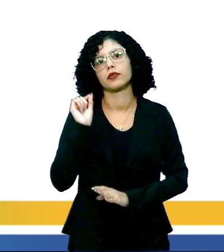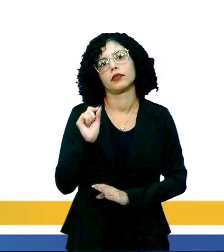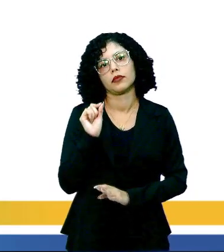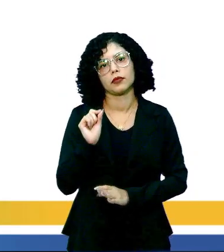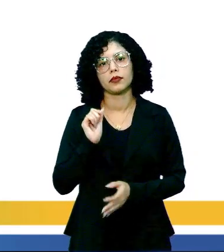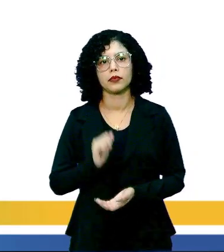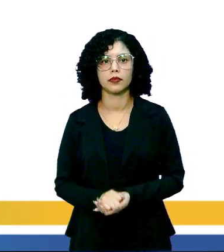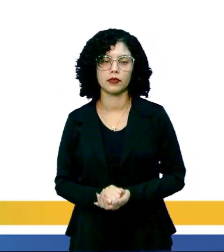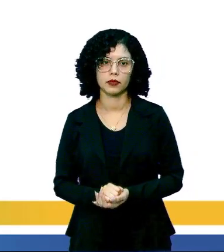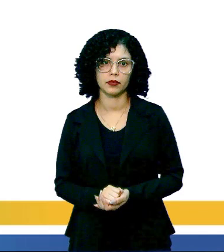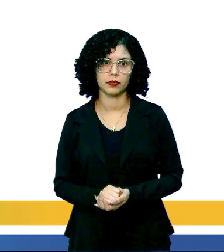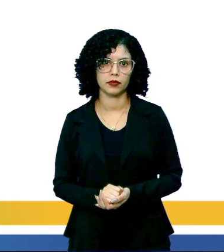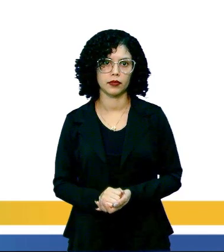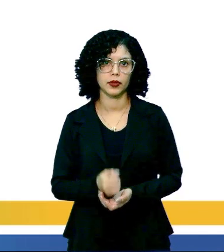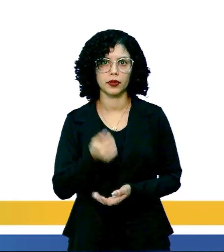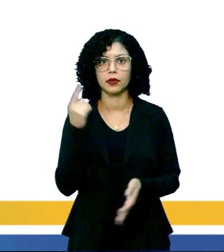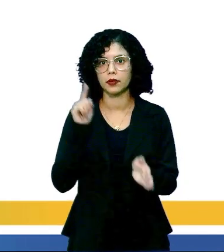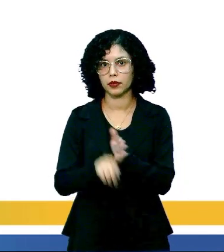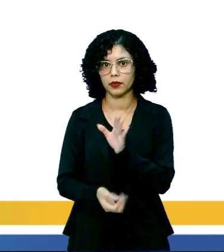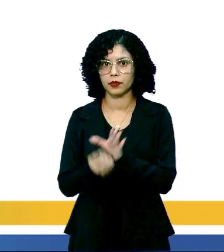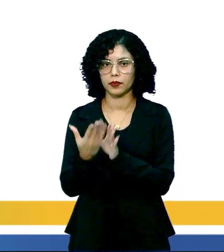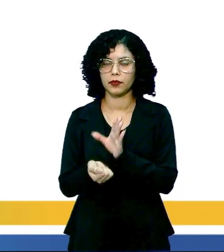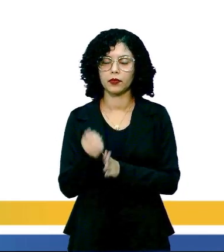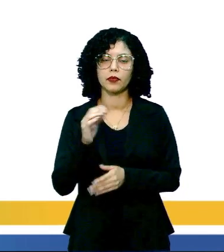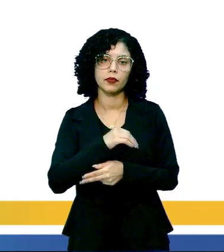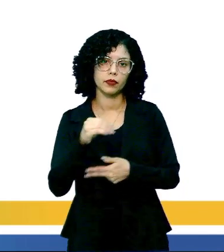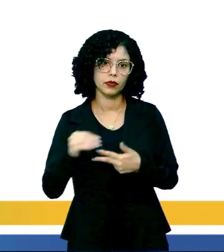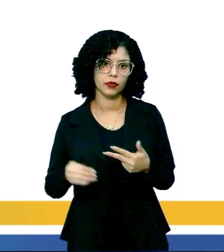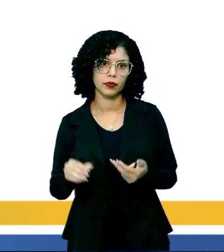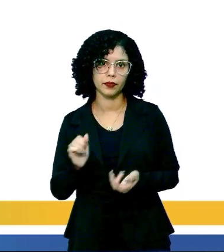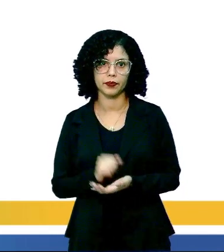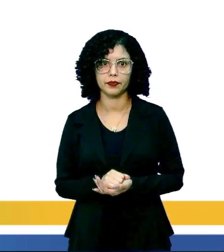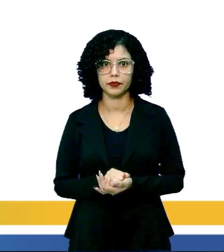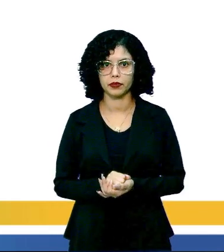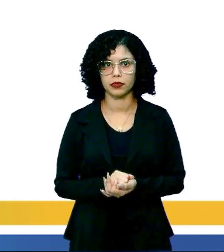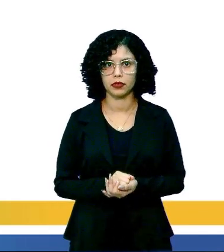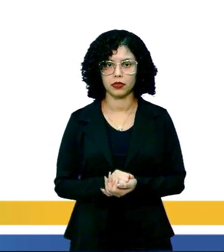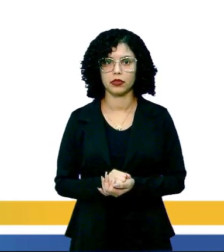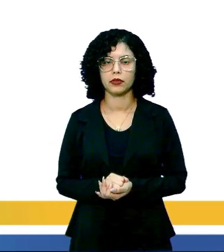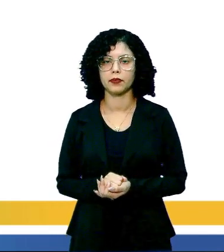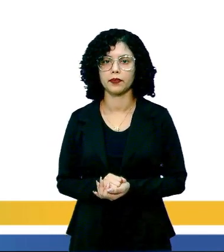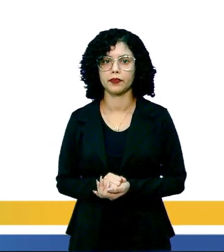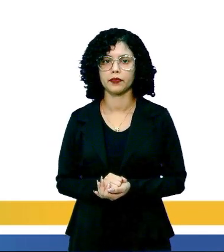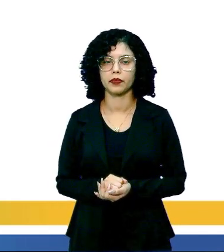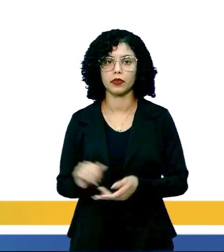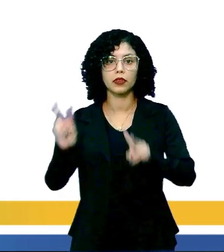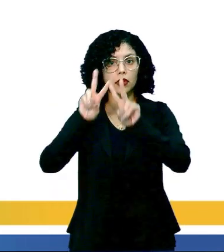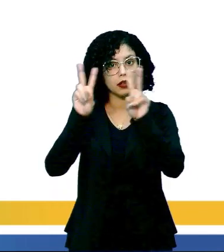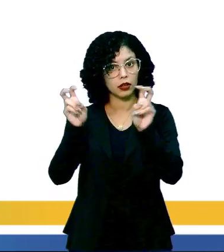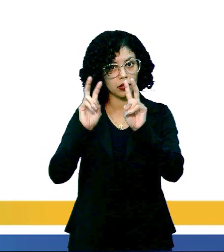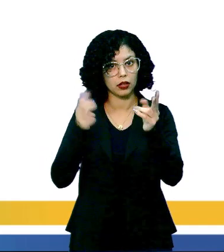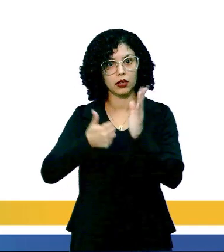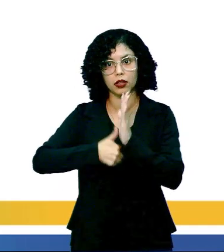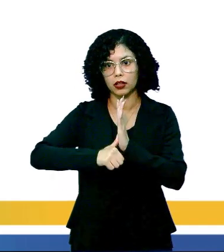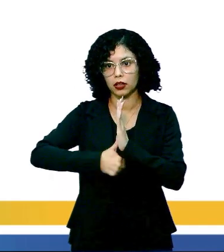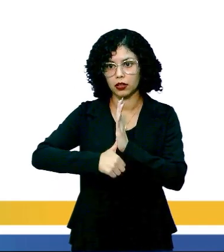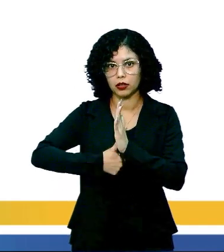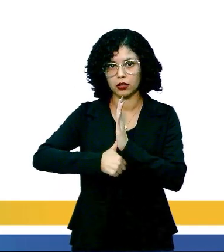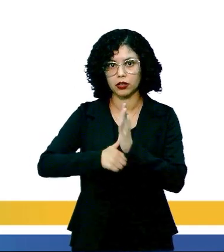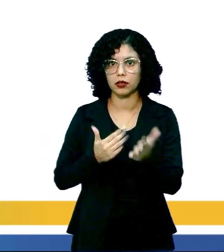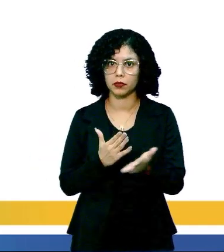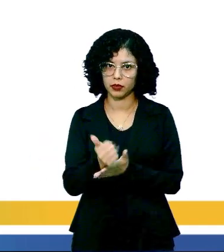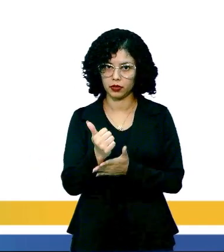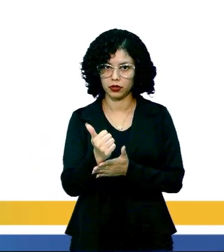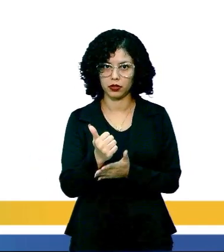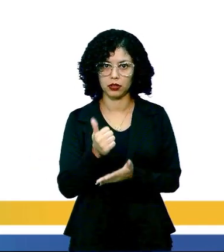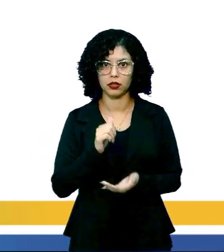que a pessoa que produziu essa questão, que o Enem queria da gente, tá? Então vamos lá, diz assim: